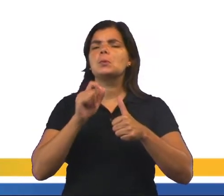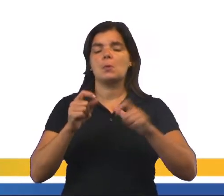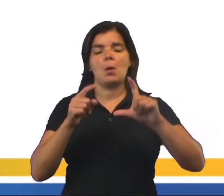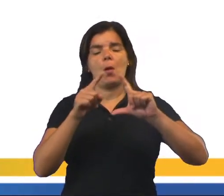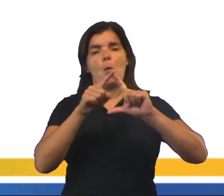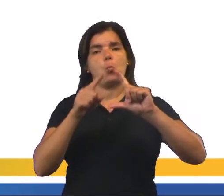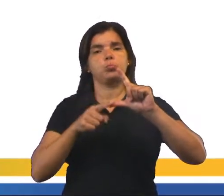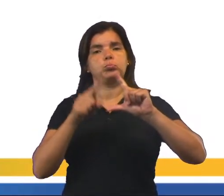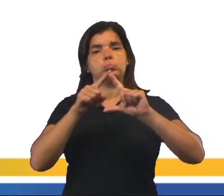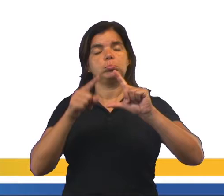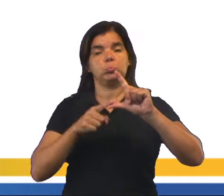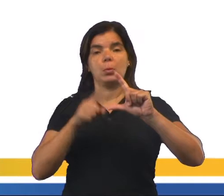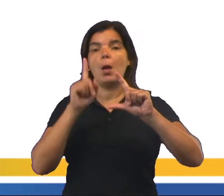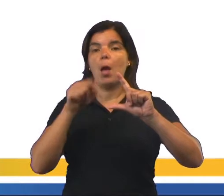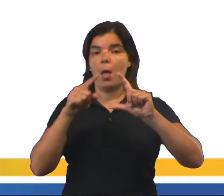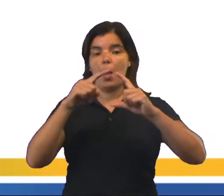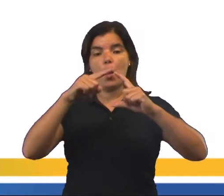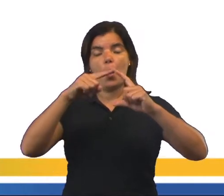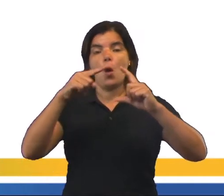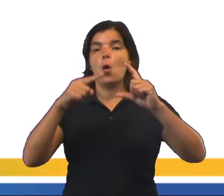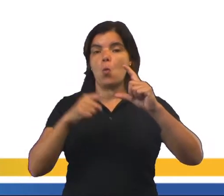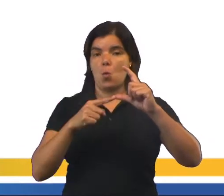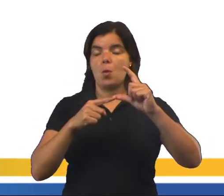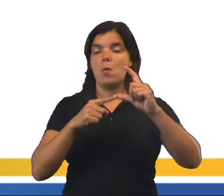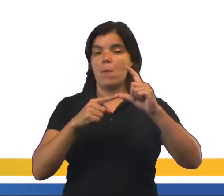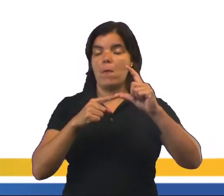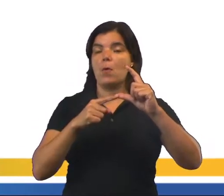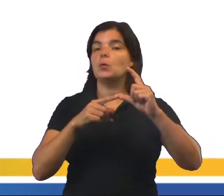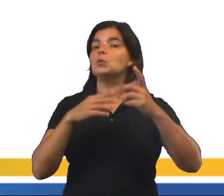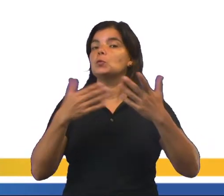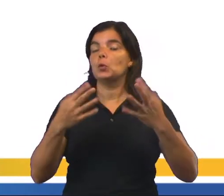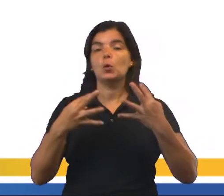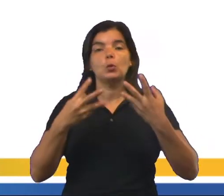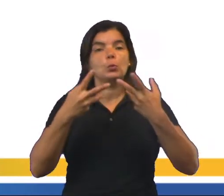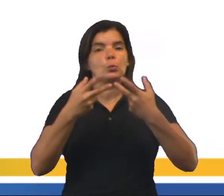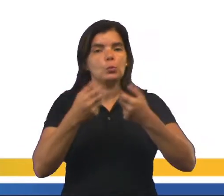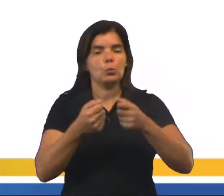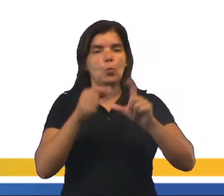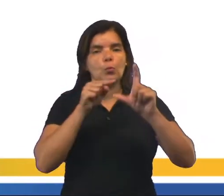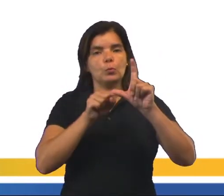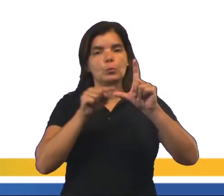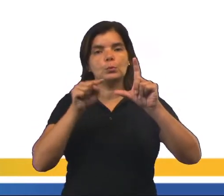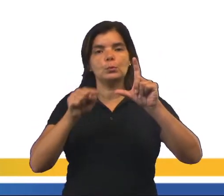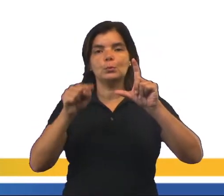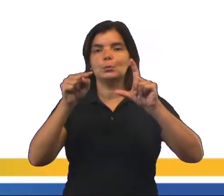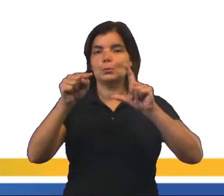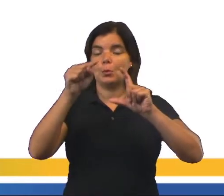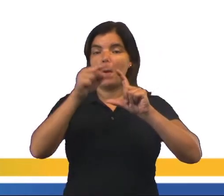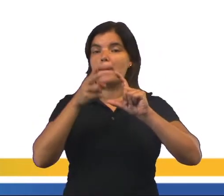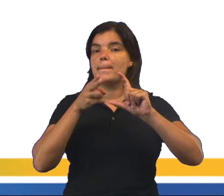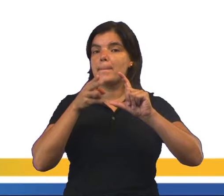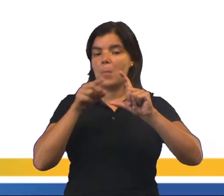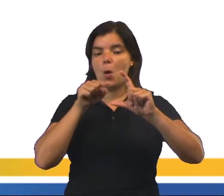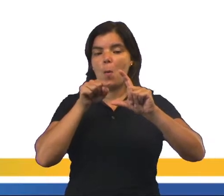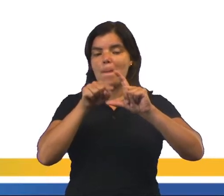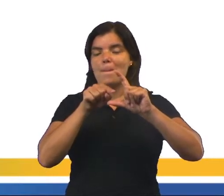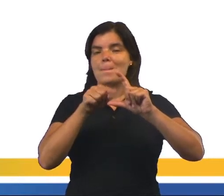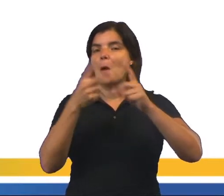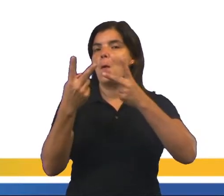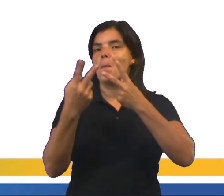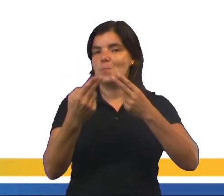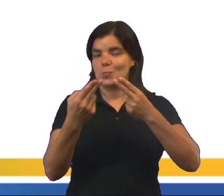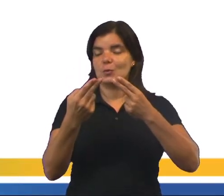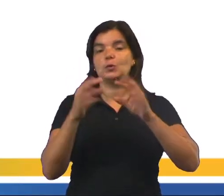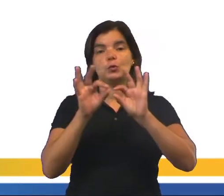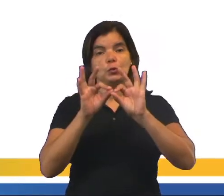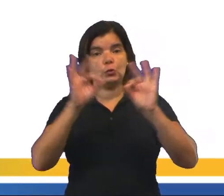circunferência, gente? É uma linha fechada em um plano na qual todos os seus pontos estão a uma mesma medida